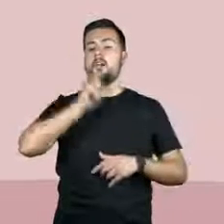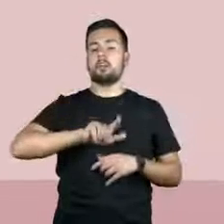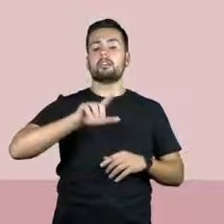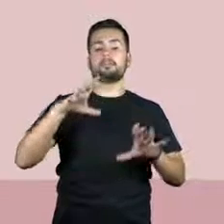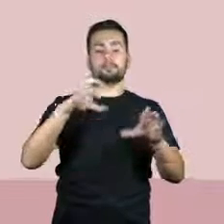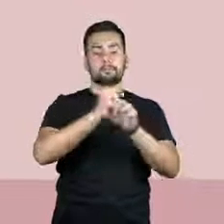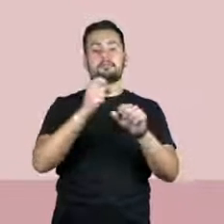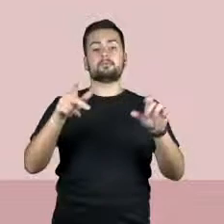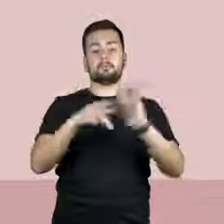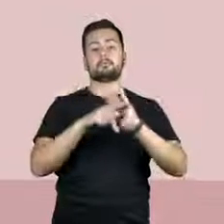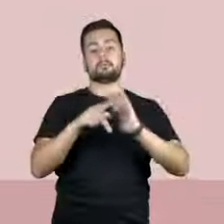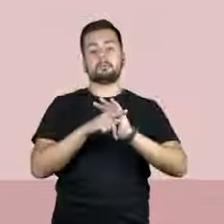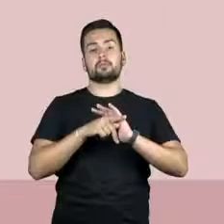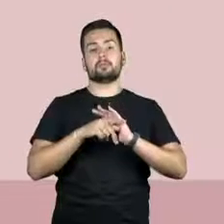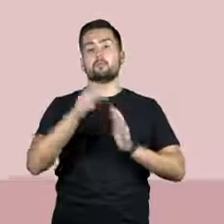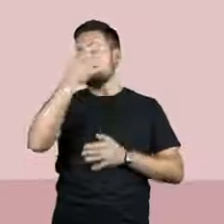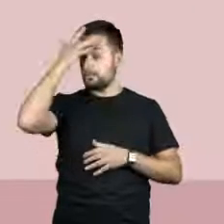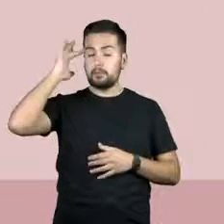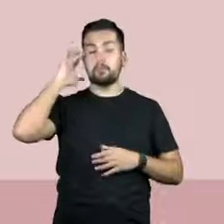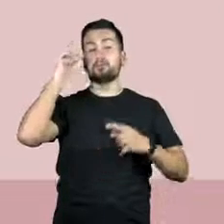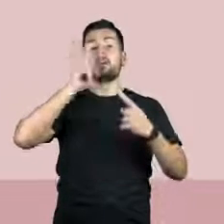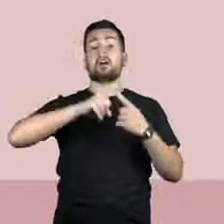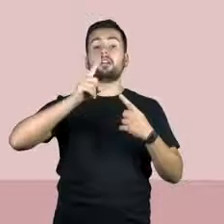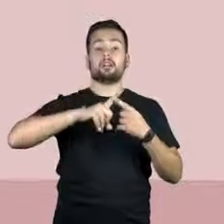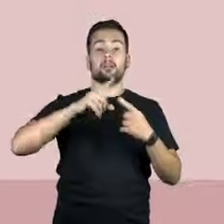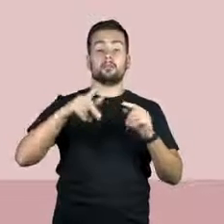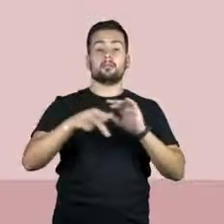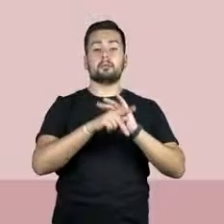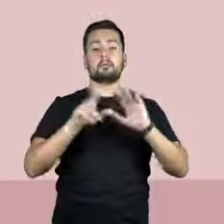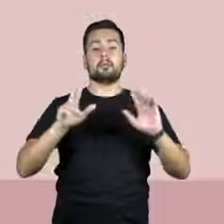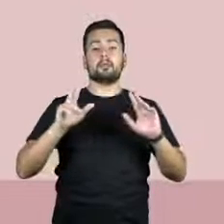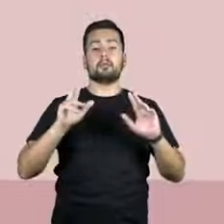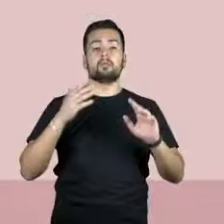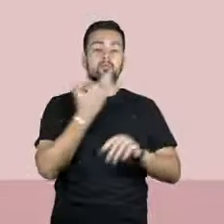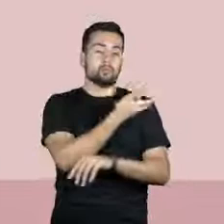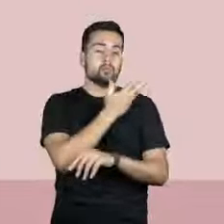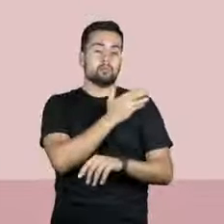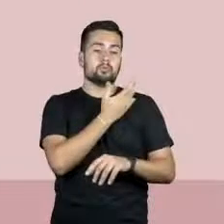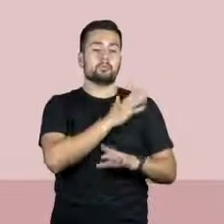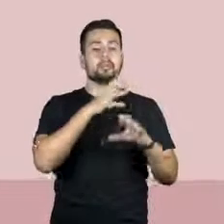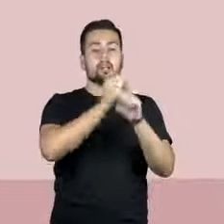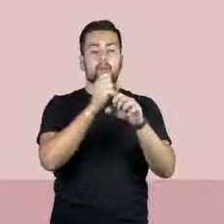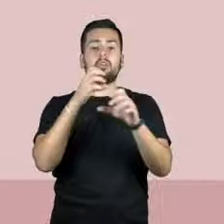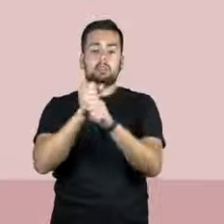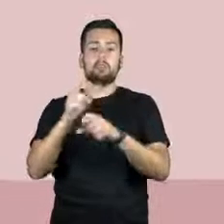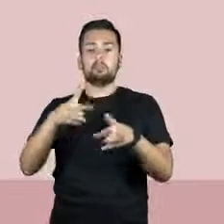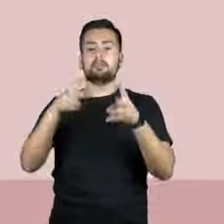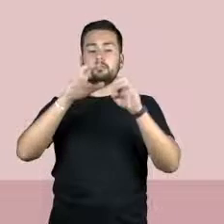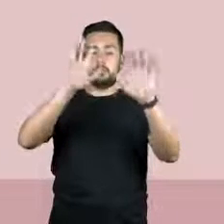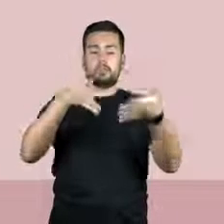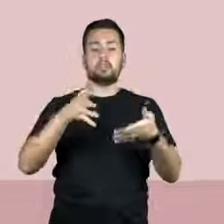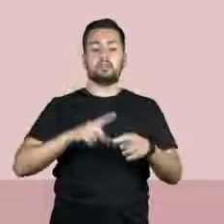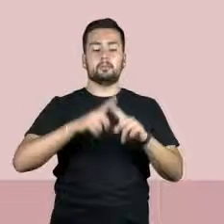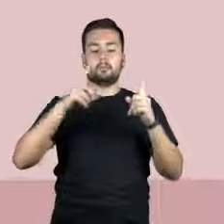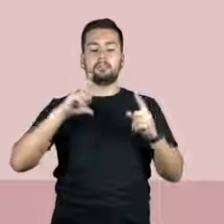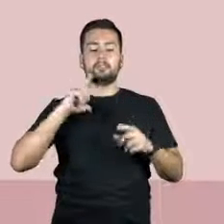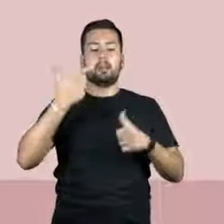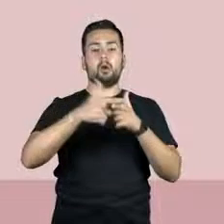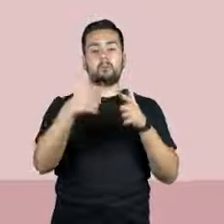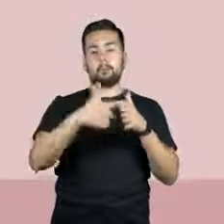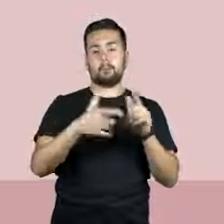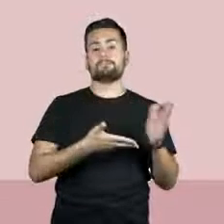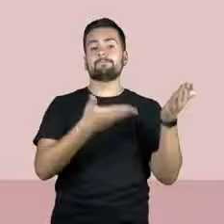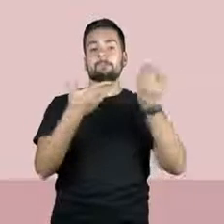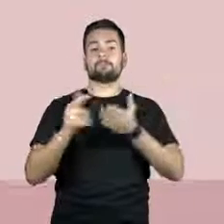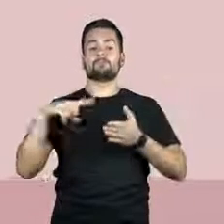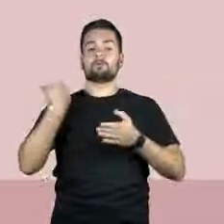mesmo, quem já teve esse tipo de hábito de calcular já deve ter percebido isso. Mas ele traz um problema quando a gente